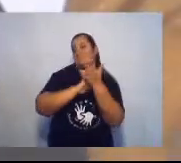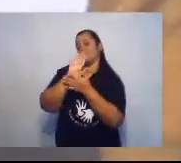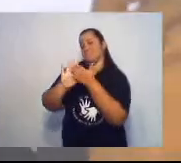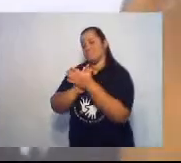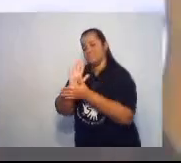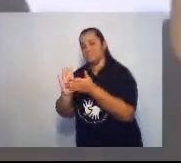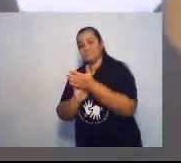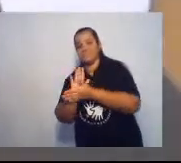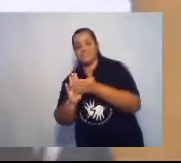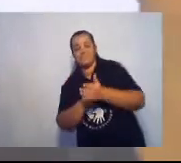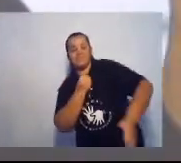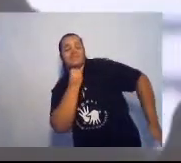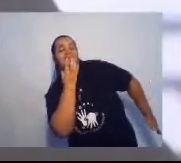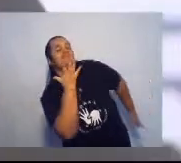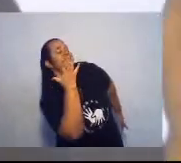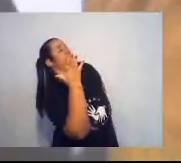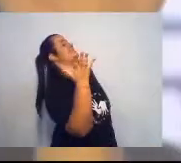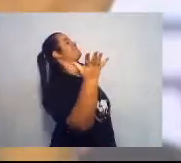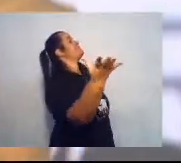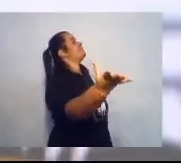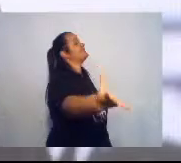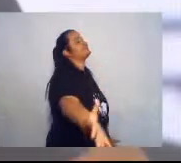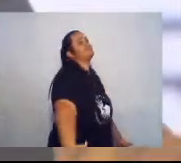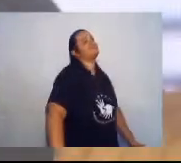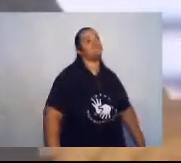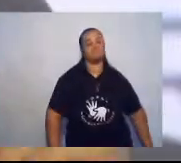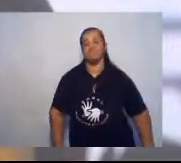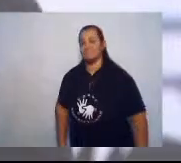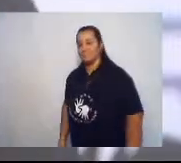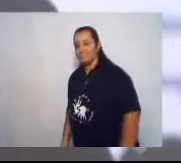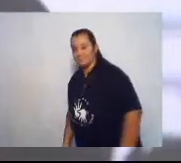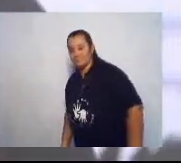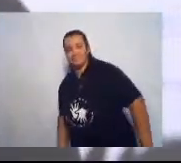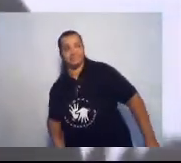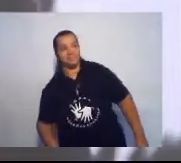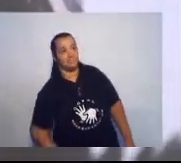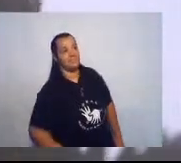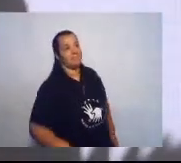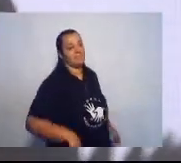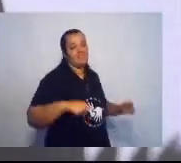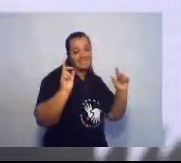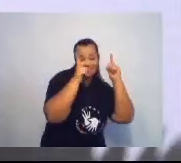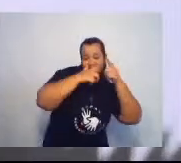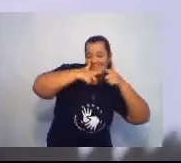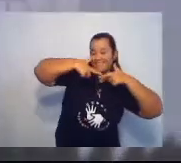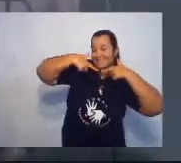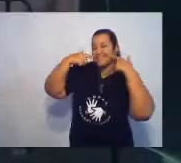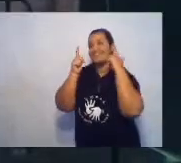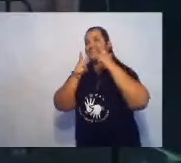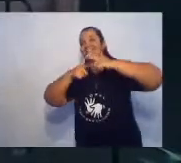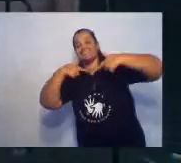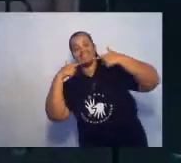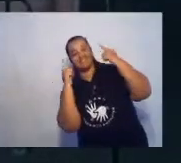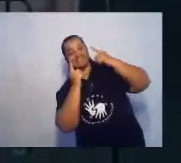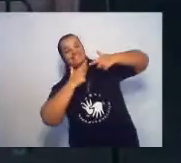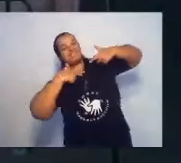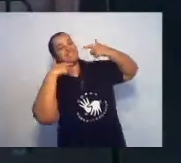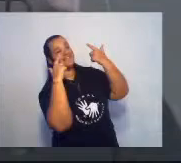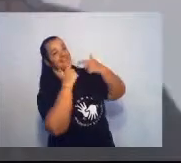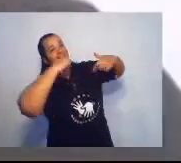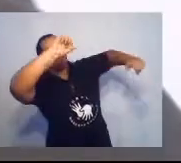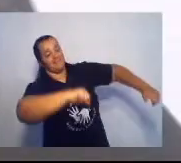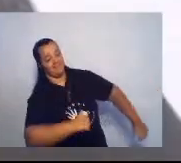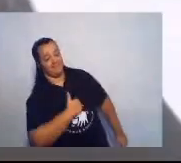ninguém. Oh, que coisa boa! Eu tô sorrindo à